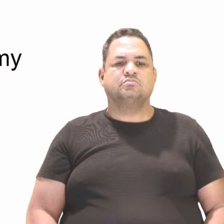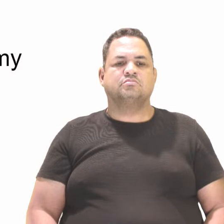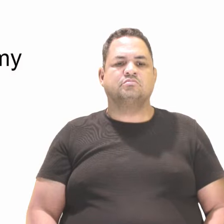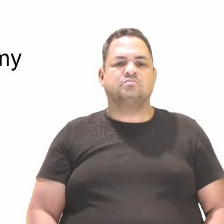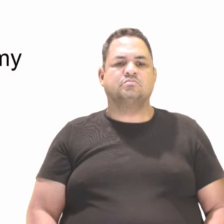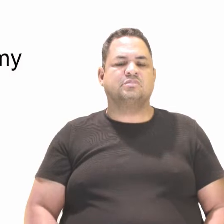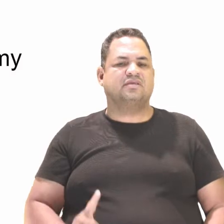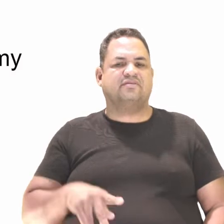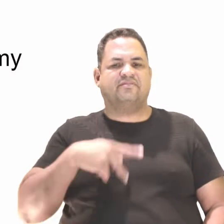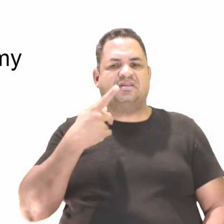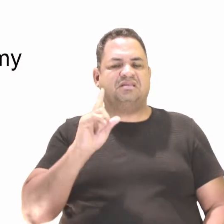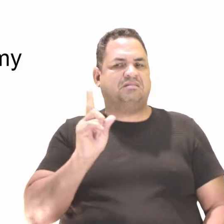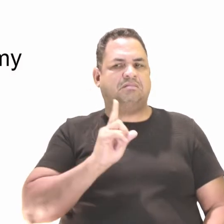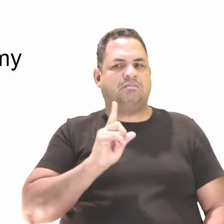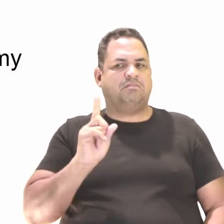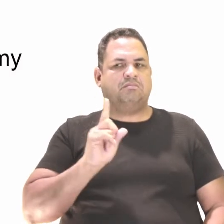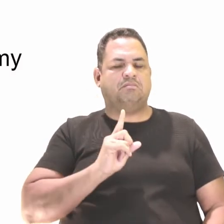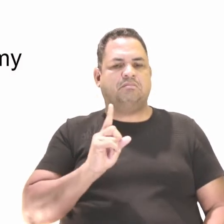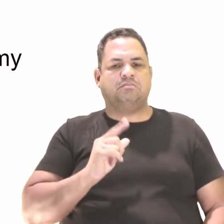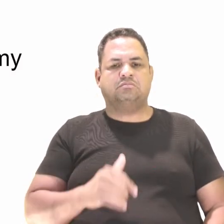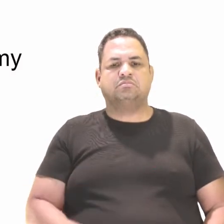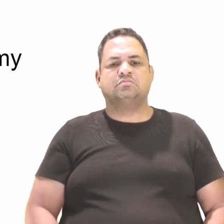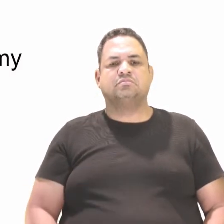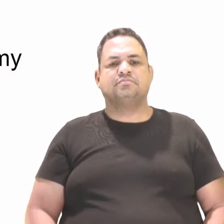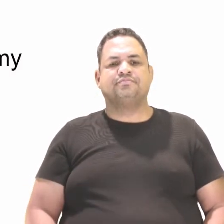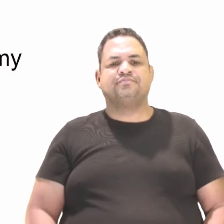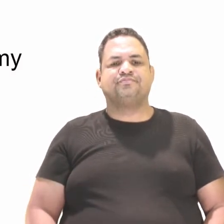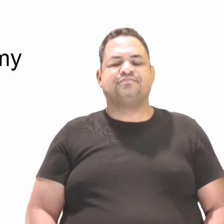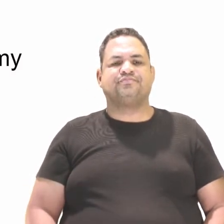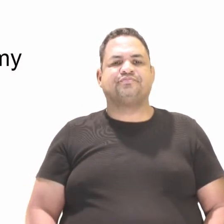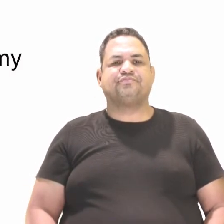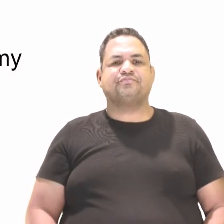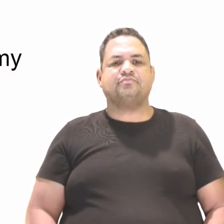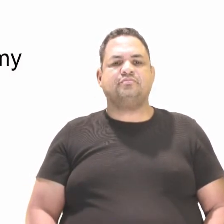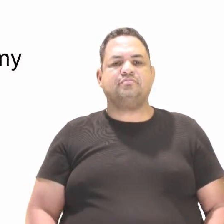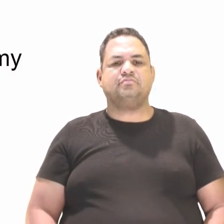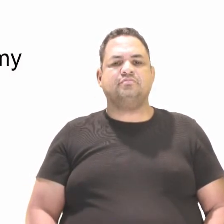vai negar aí, ela vai refusing, né? Ela vai